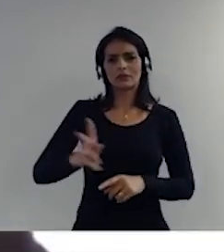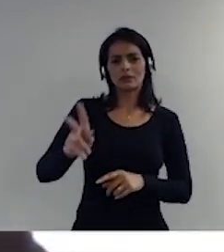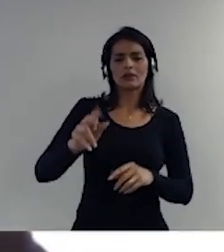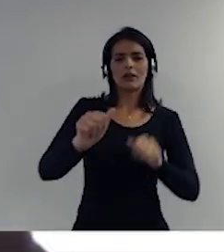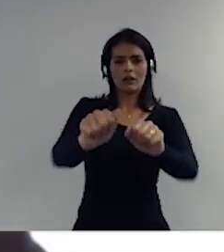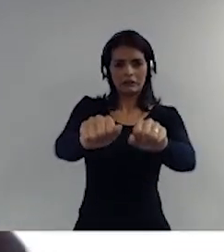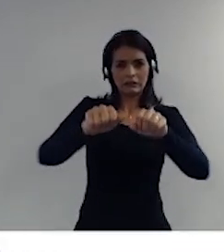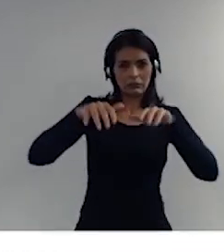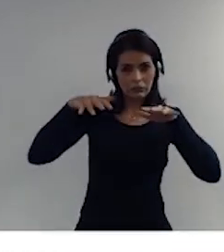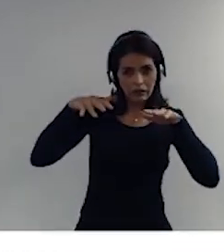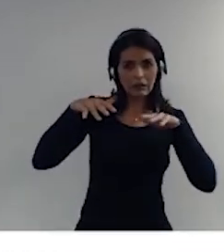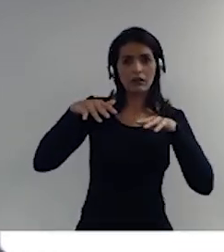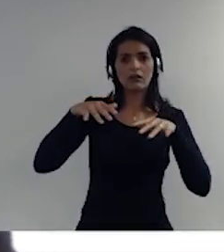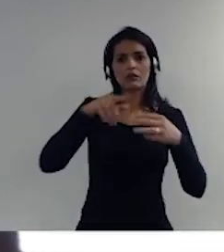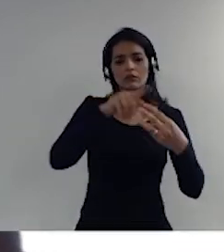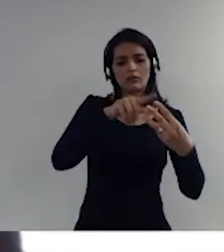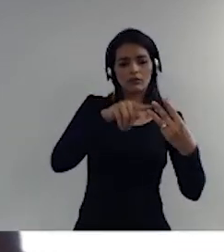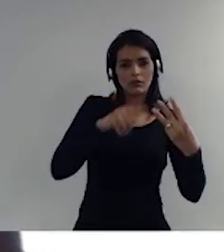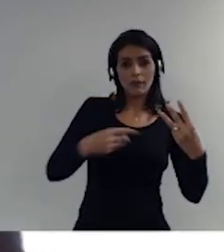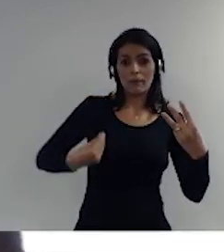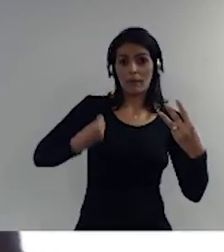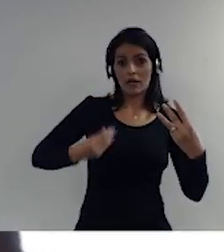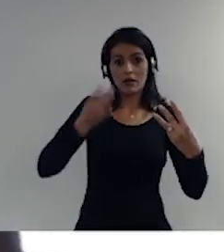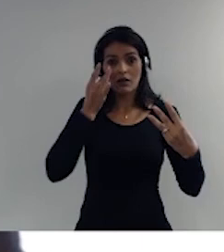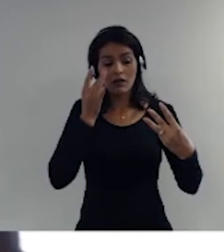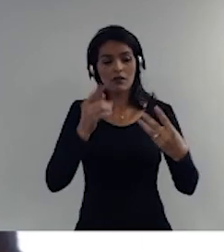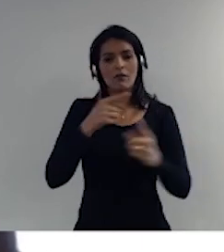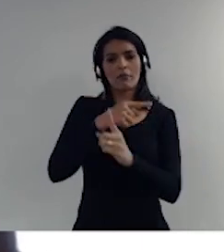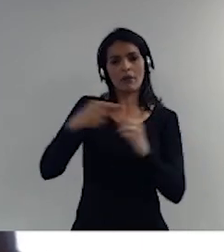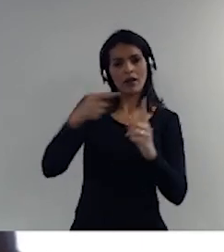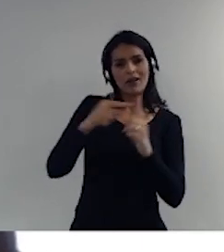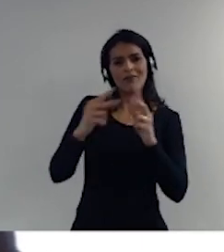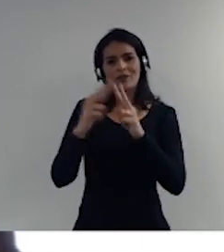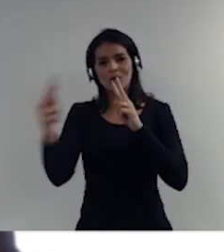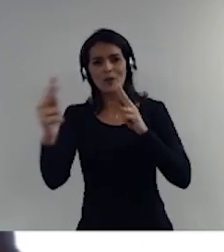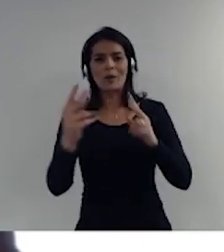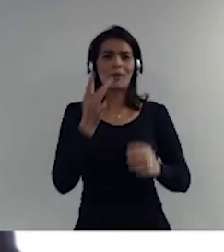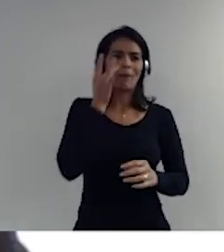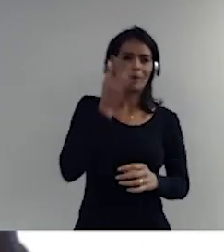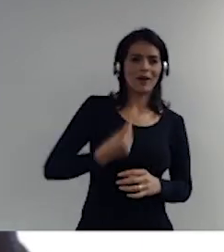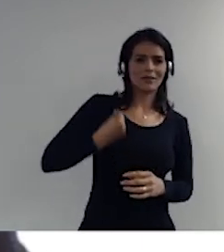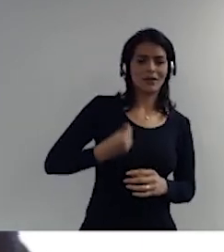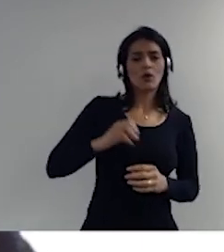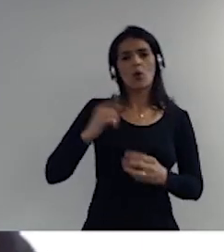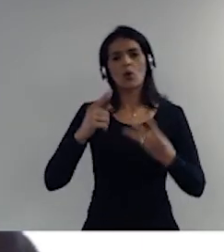assembleias realizadas das 3 formas: presencial, parcialmente ou plenamente digital.